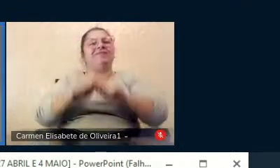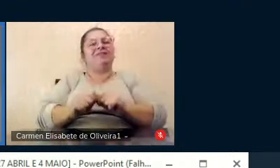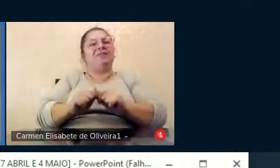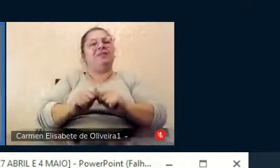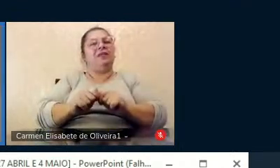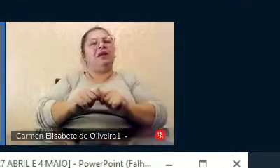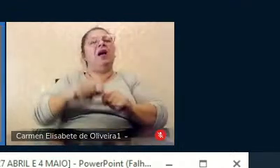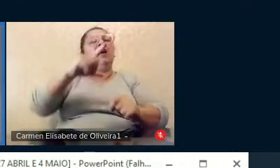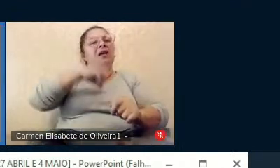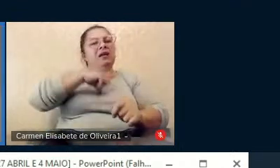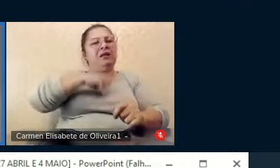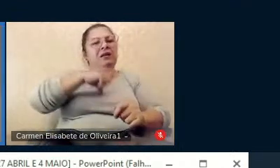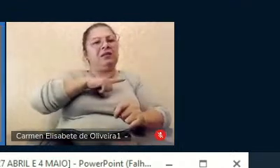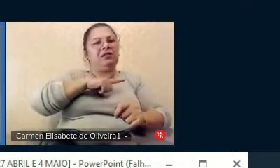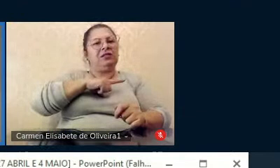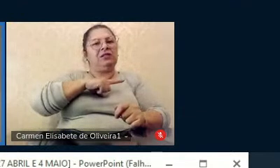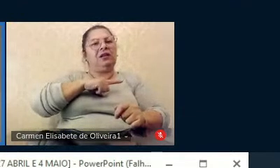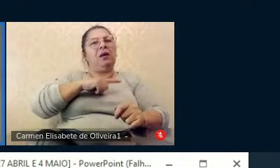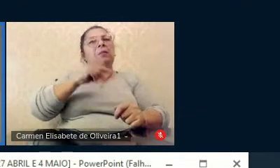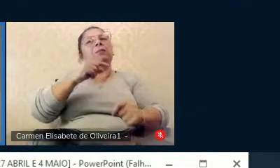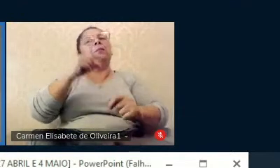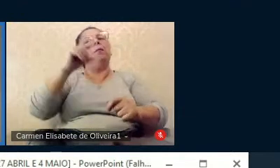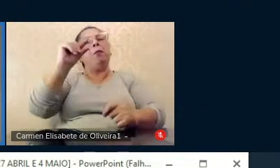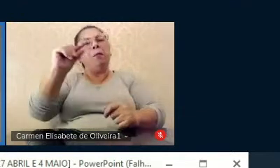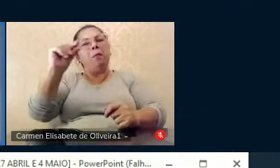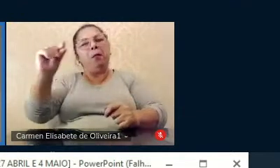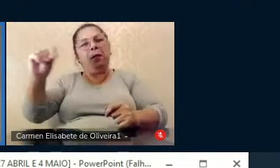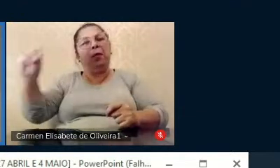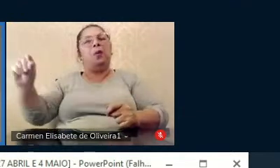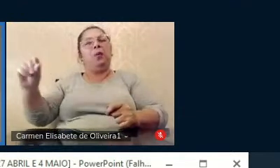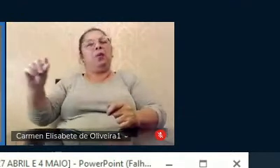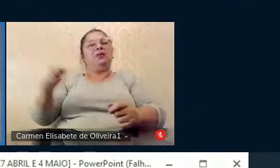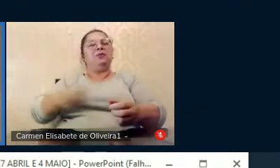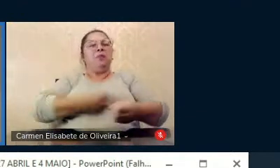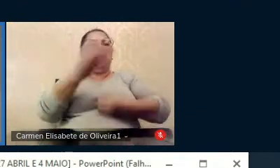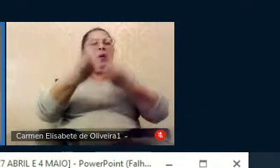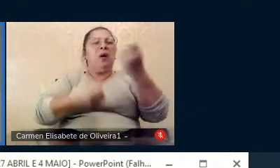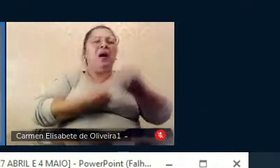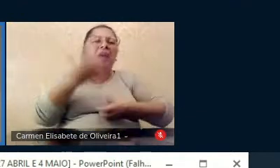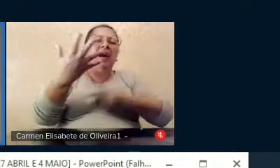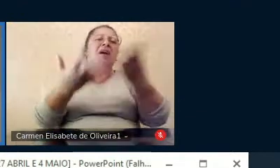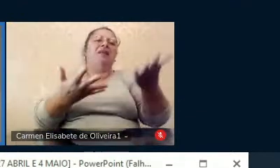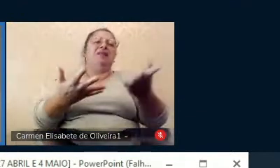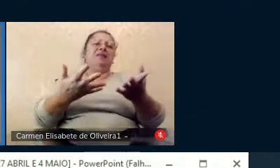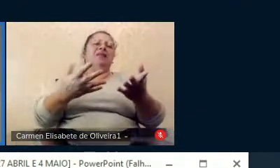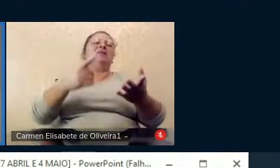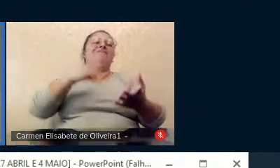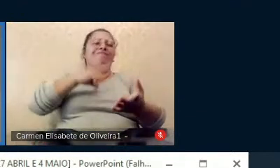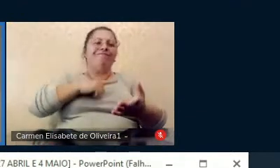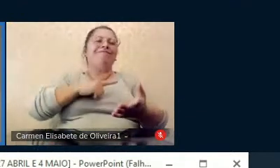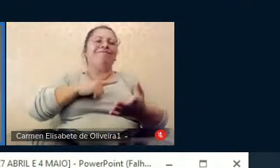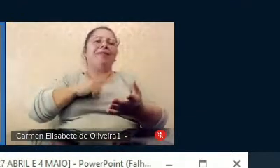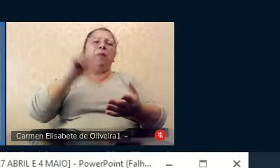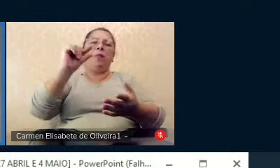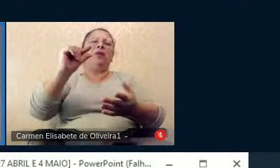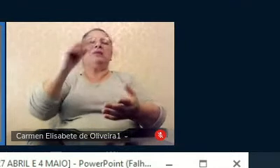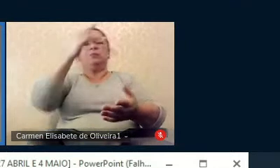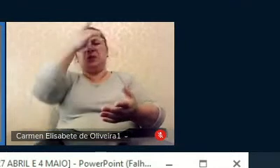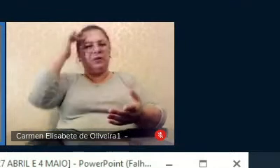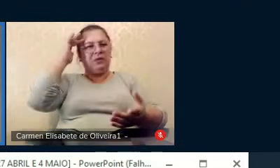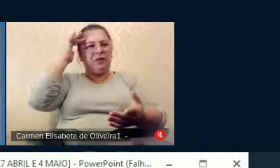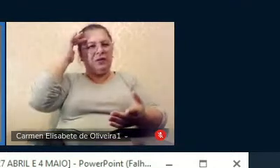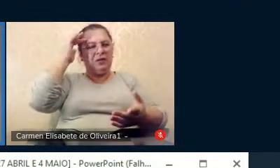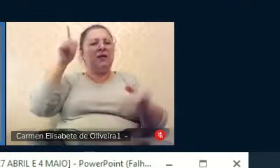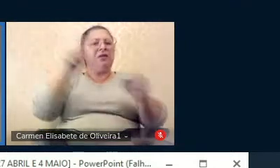era feita por poucos, né, por uns poetas assim bastante elitizados e para